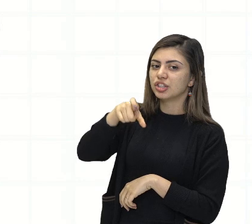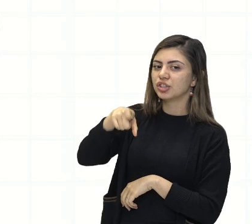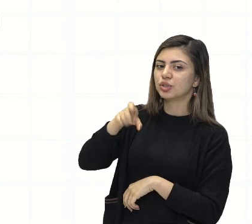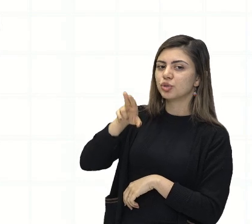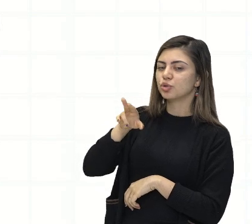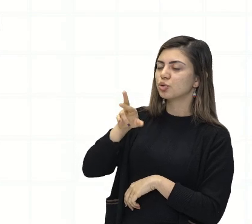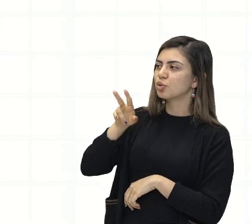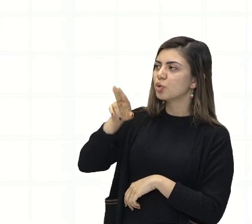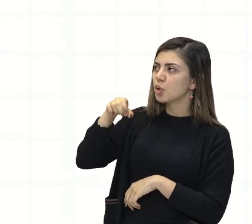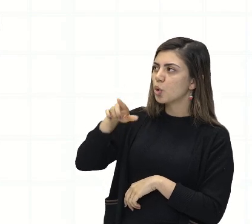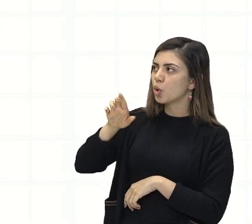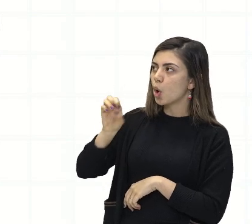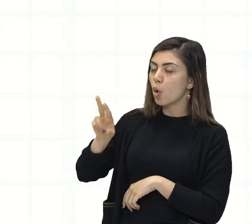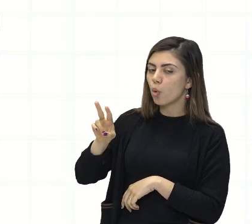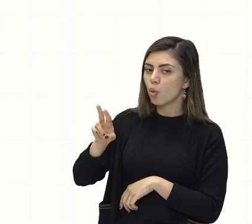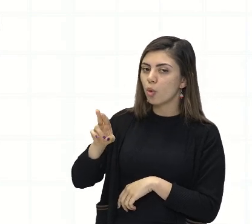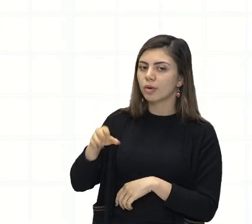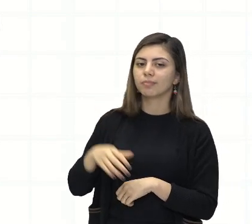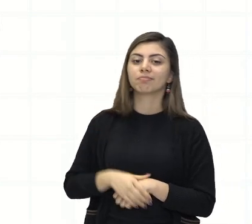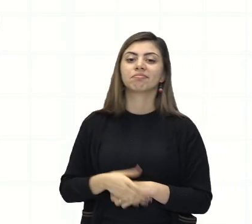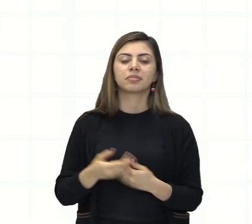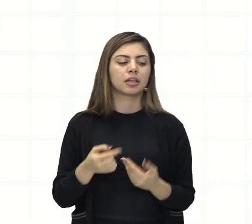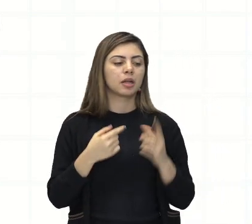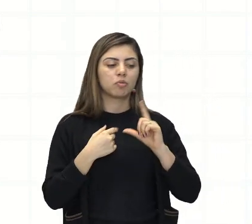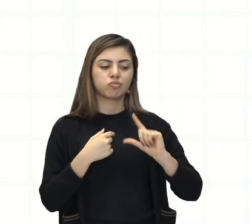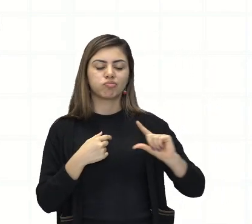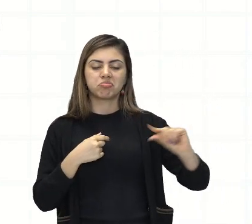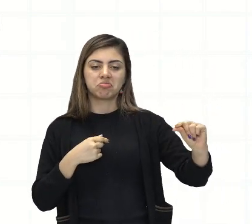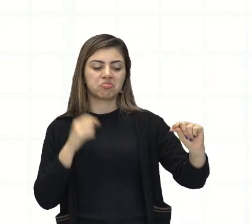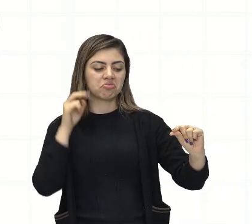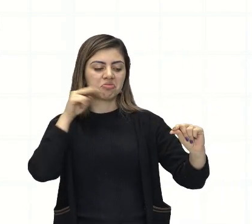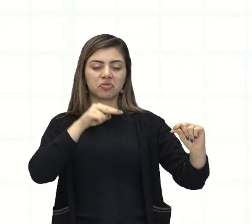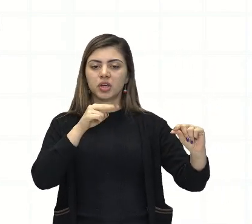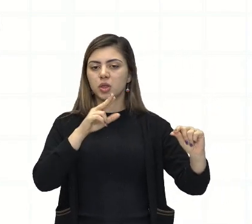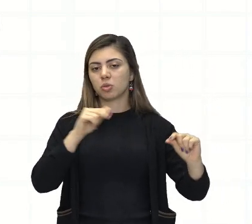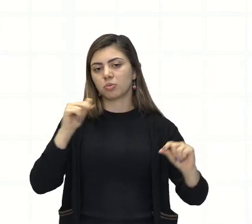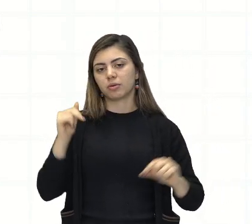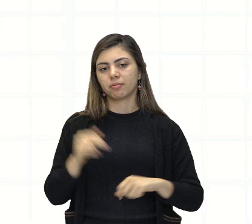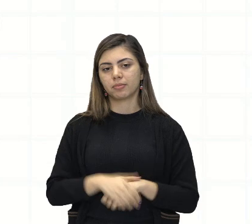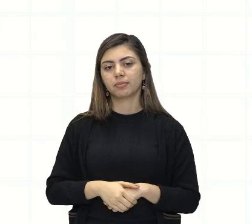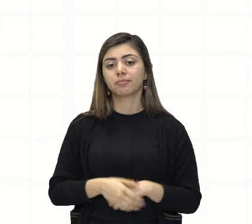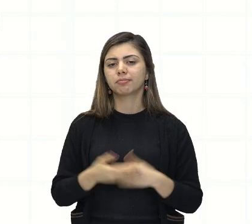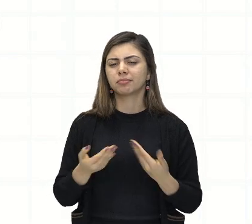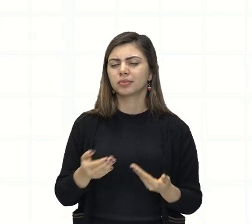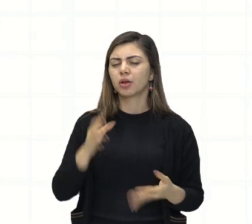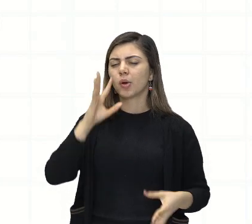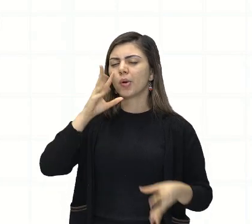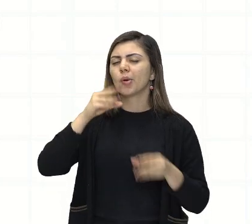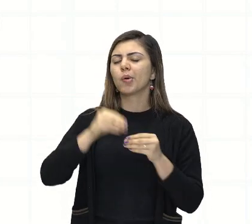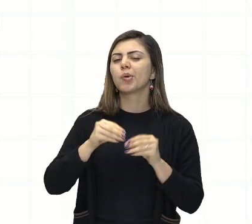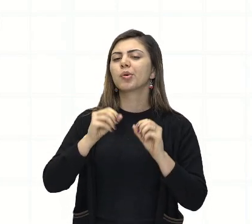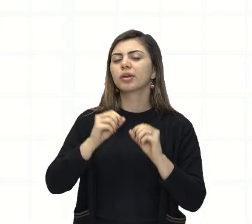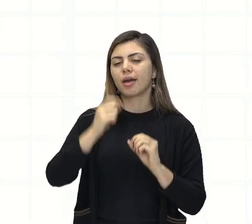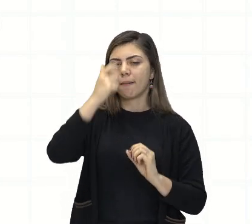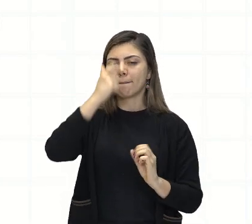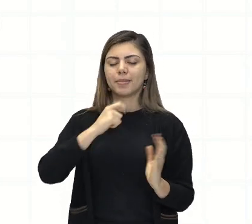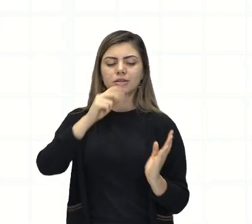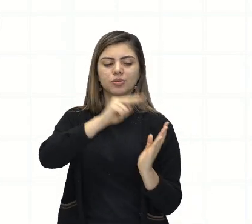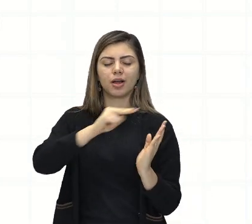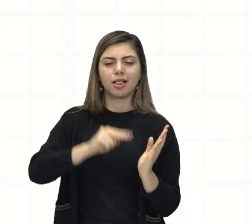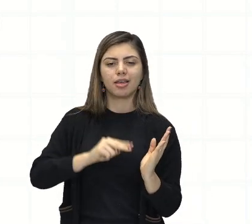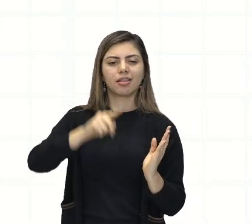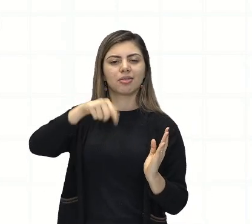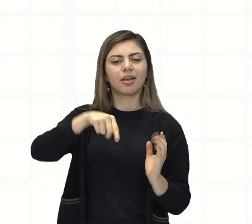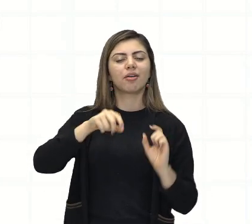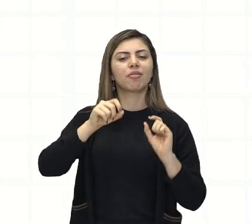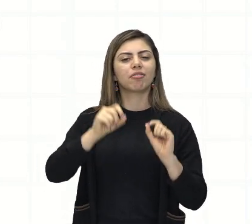Nunca mais vi Nininha. Então a gente pode presumir que esse narrador é um amigo da